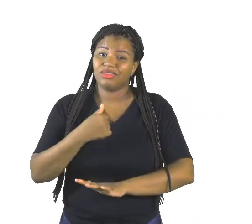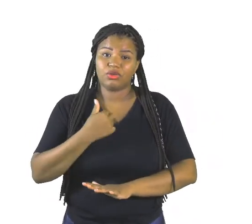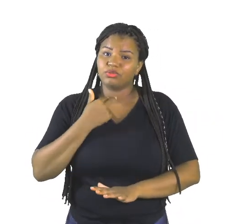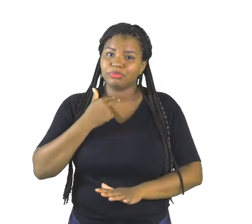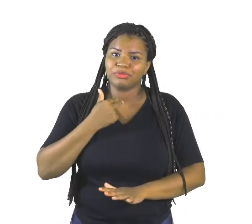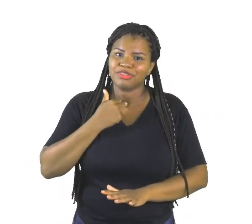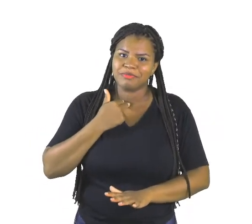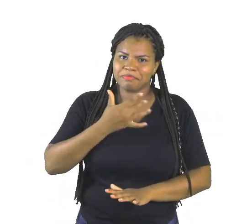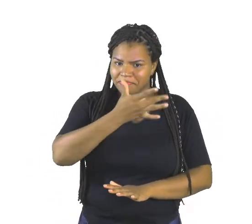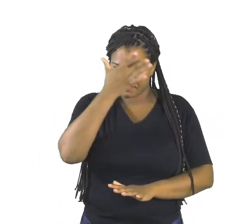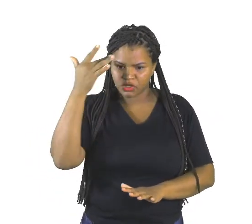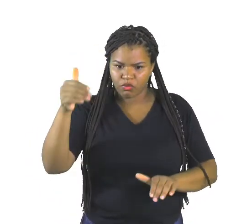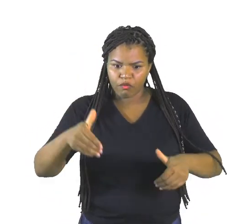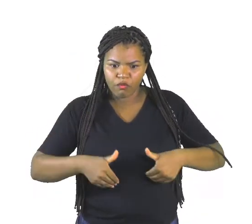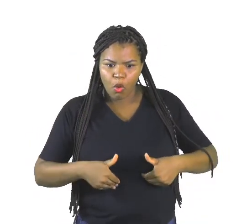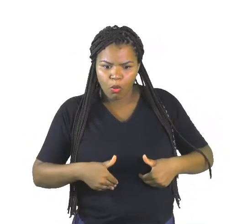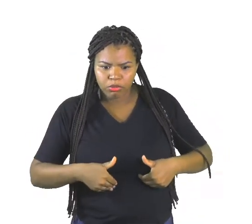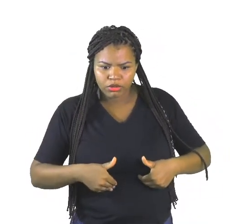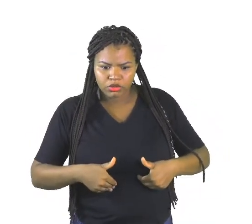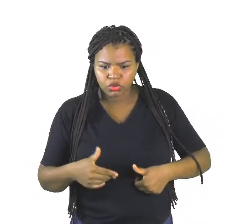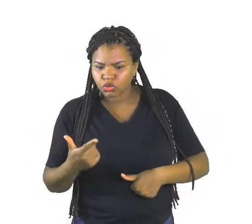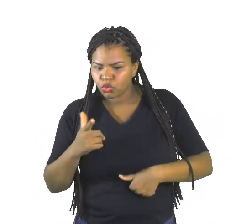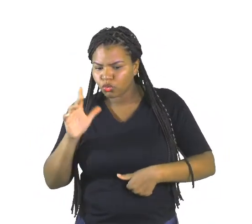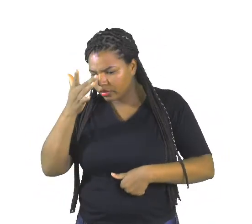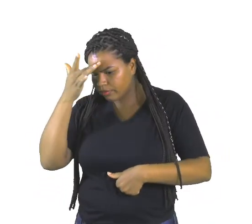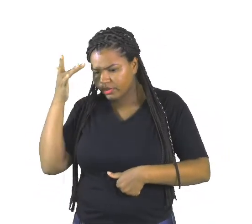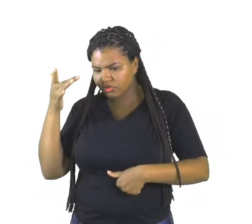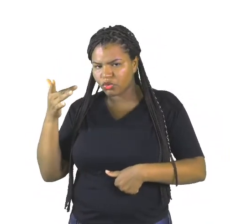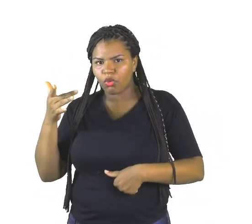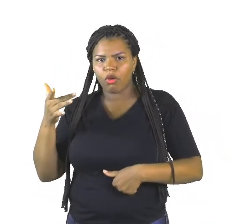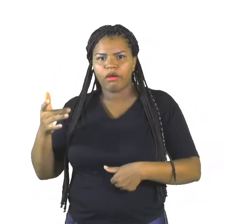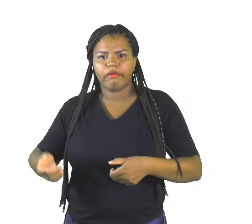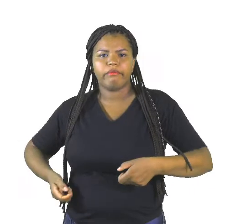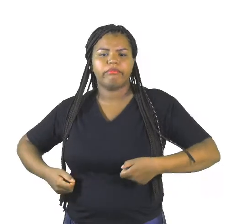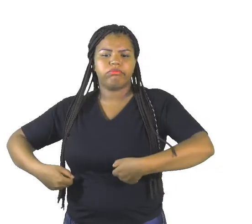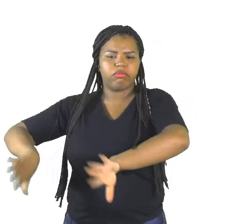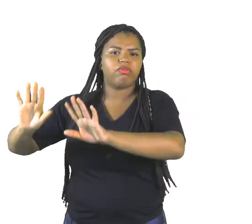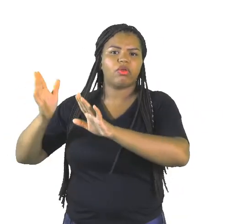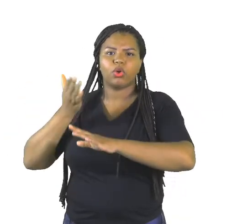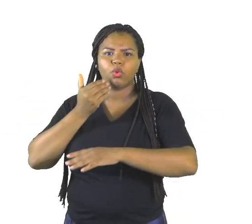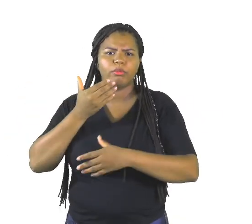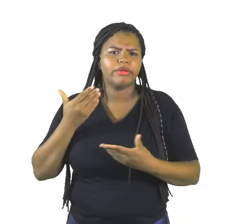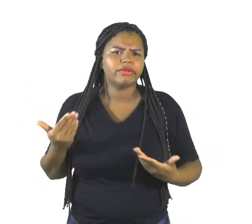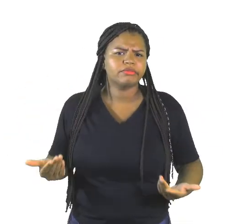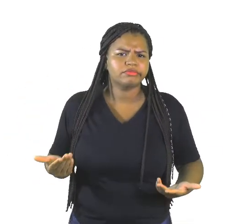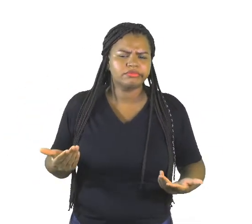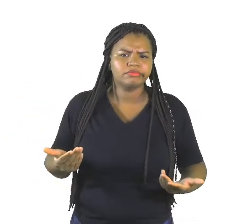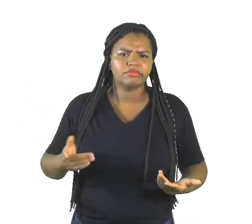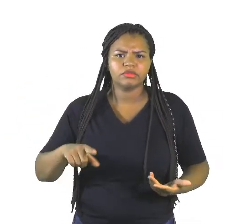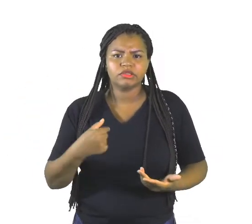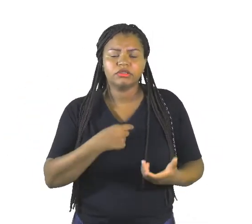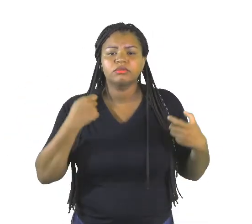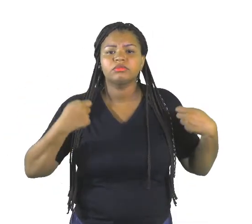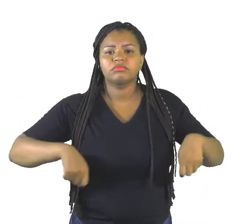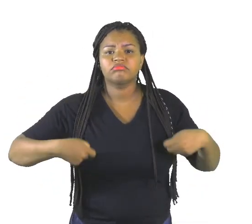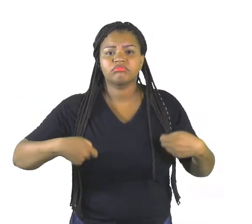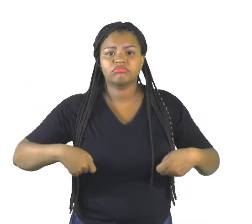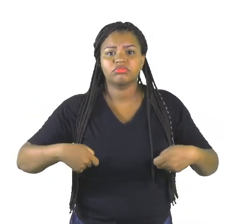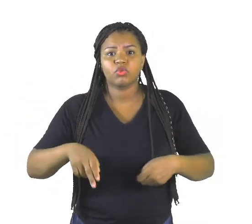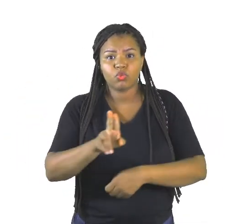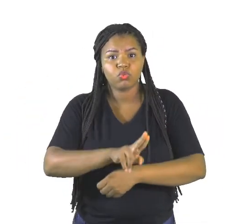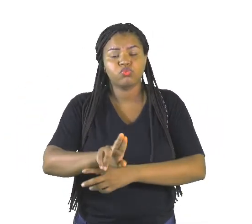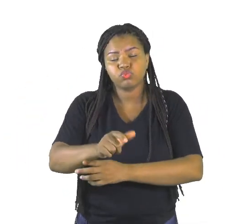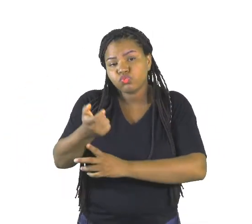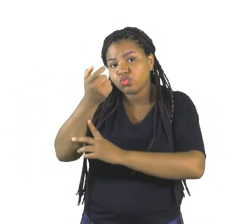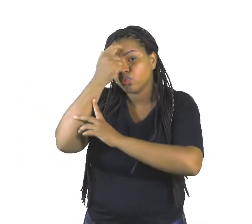passando fome e outras pessoas desperdiçando alimentos, né? Nós temos que ter um uso mais consciente